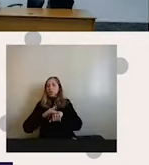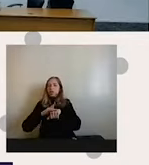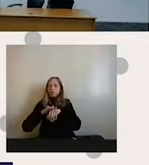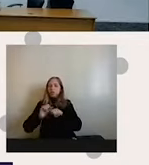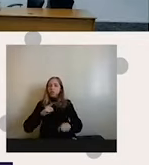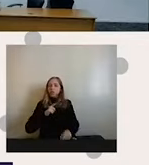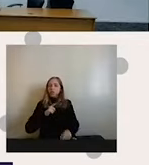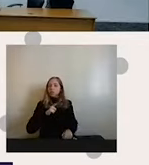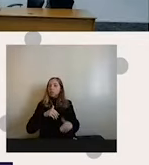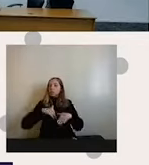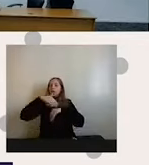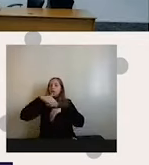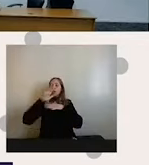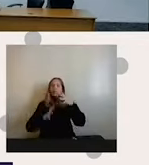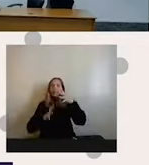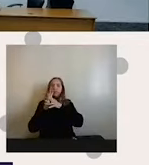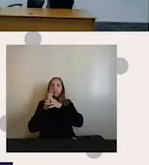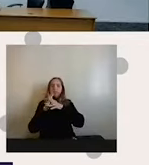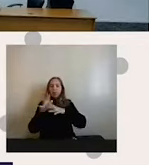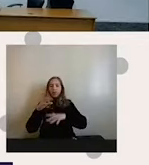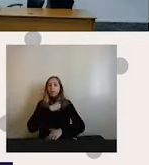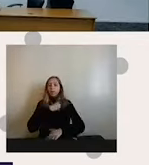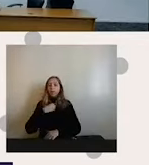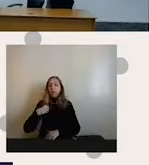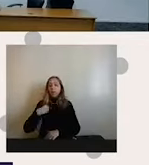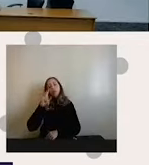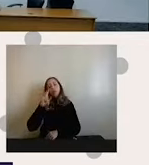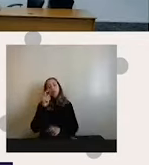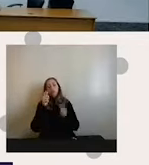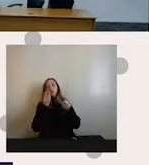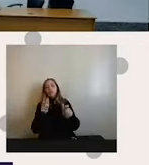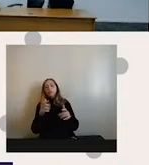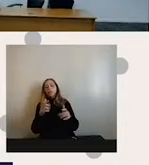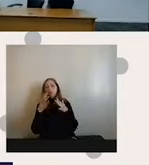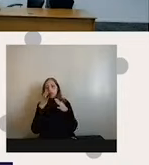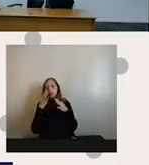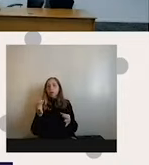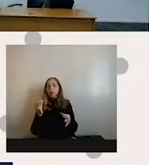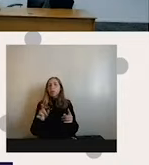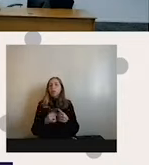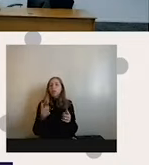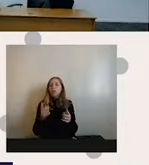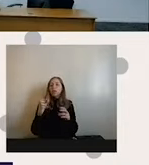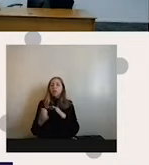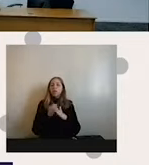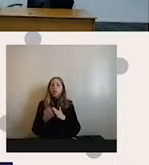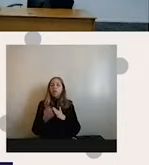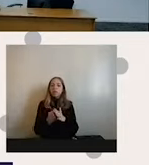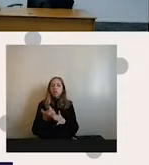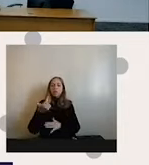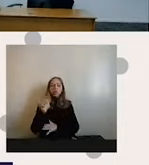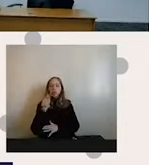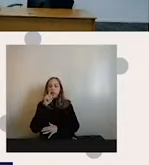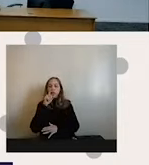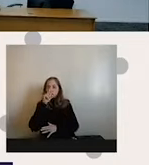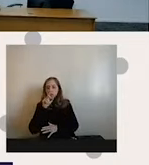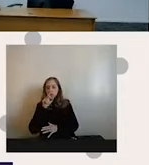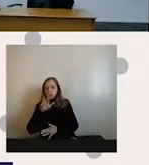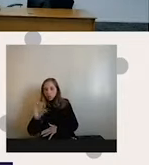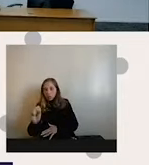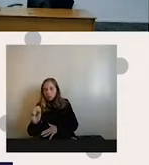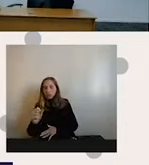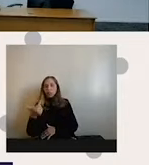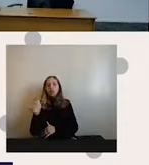esperto. Mas a questão é se é numa empresa que não tem risco. Quer dizer, não tem risco gritante, mas naquele